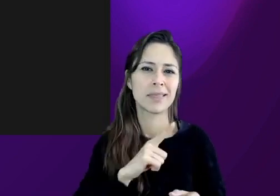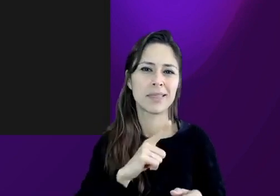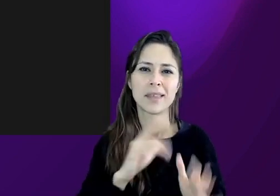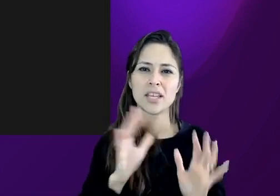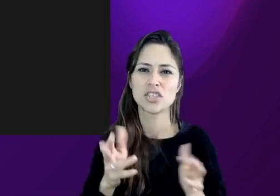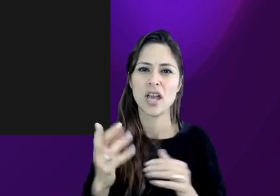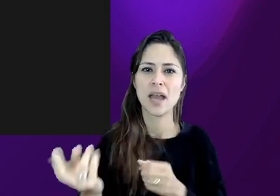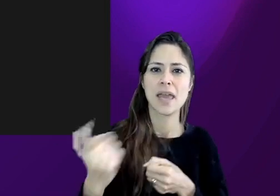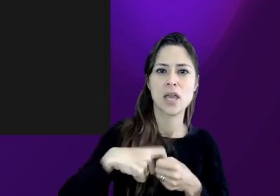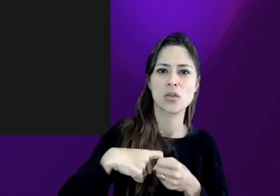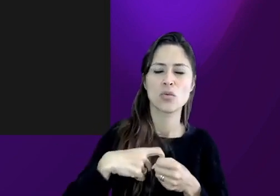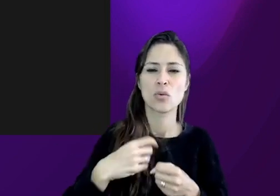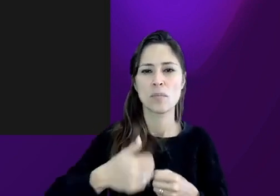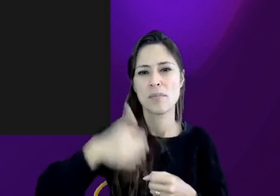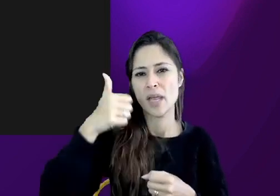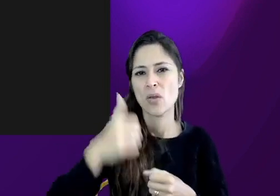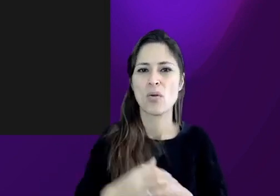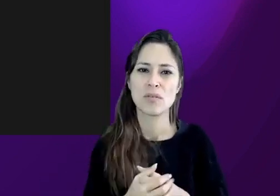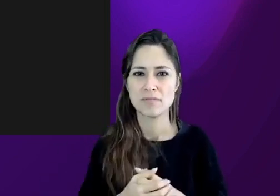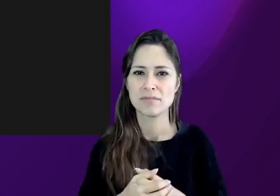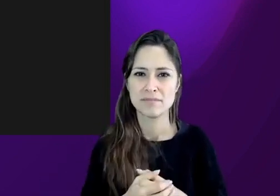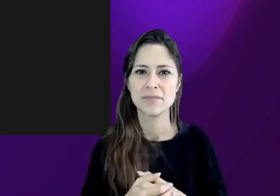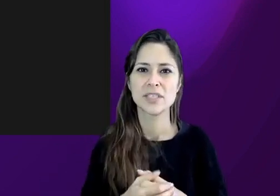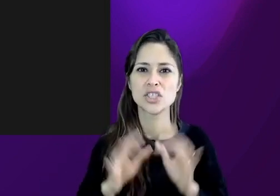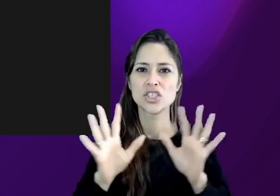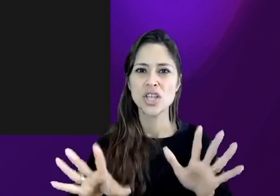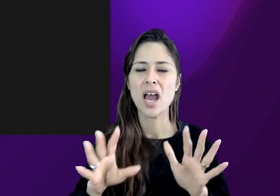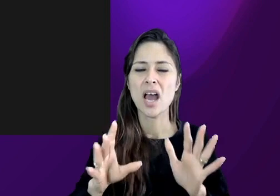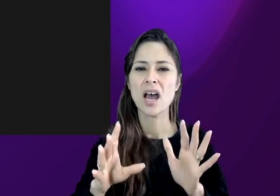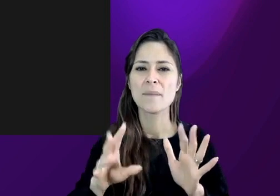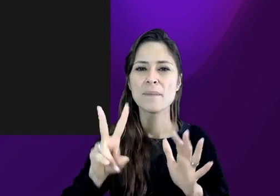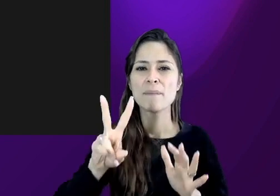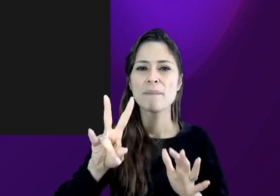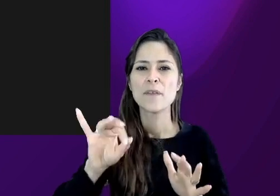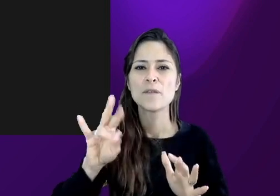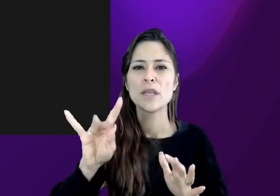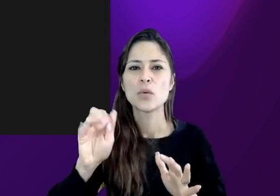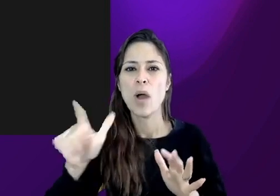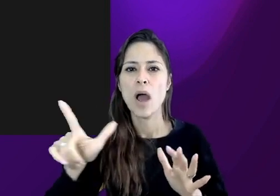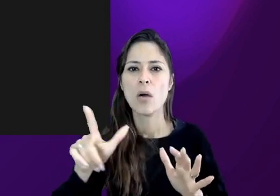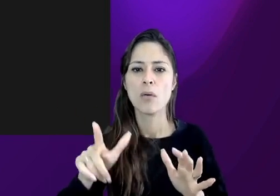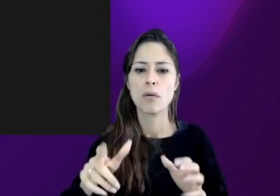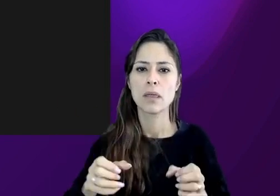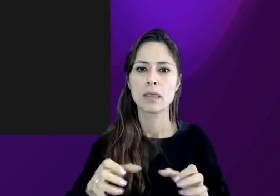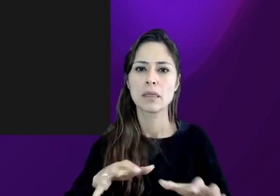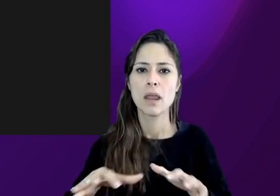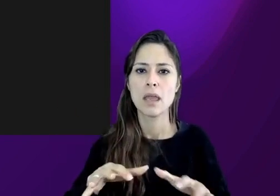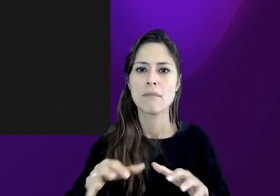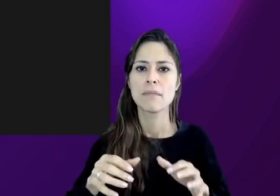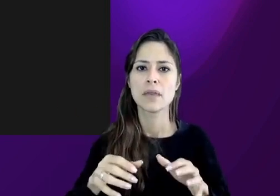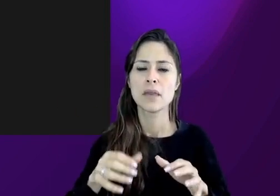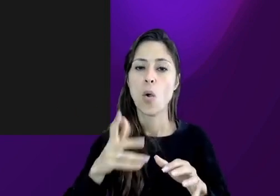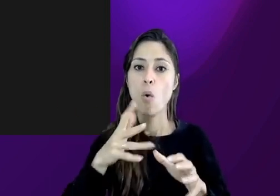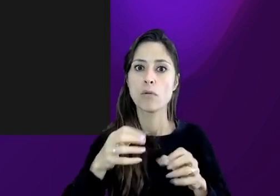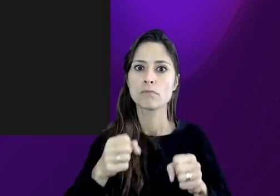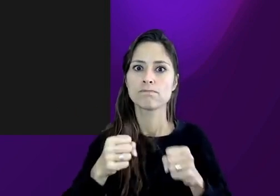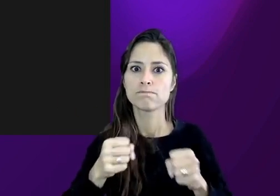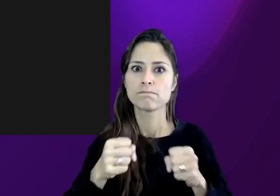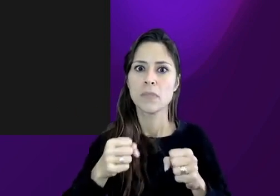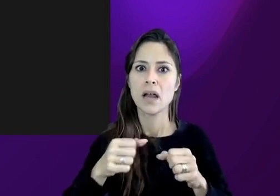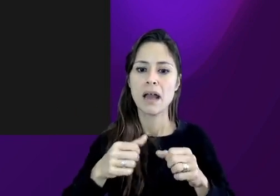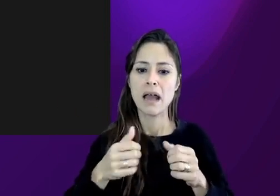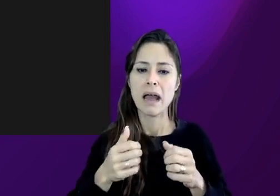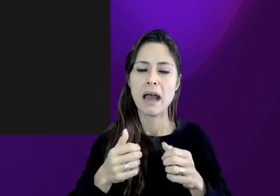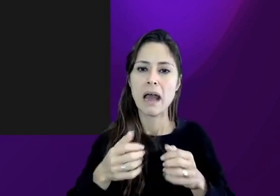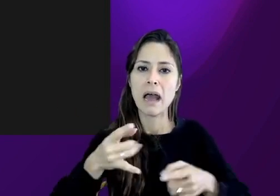retorno áptico virtual, onde o controle treme, ele mexe, você sente uma resistência. E eu acredito que os